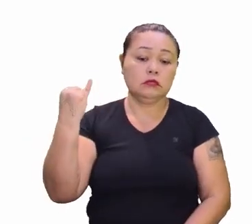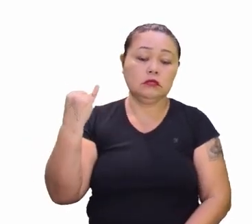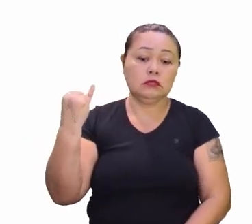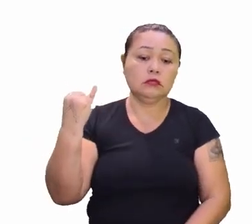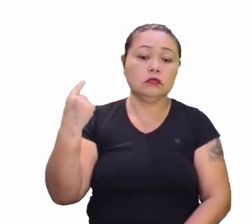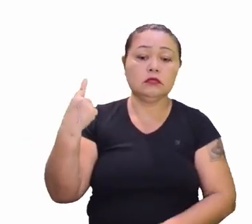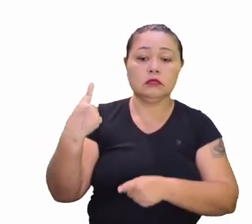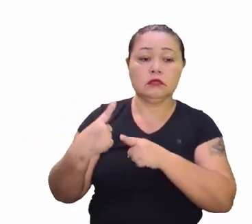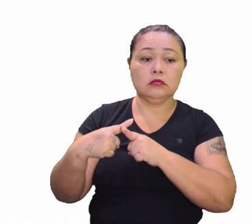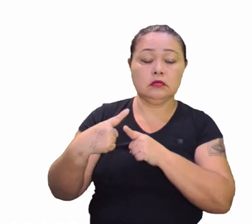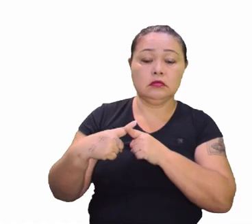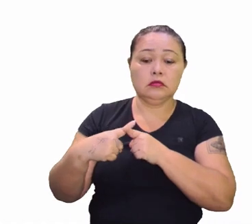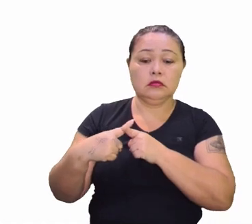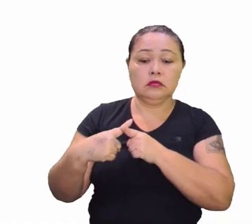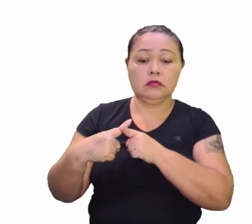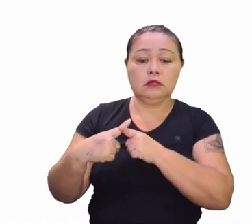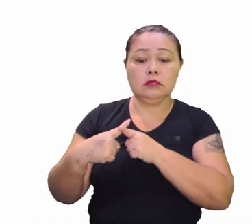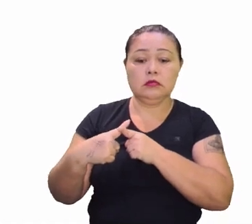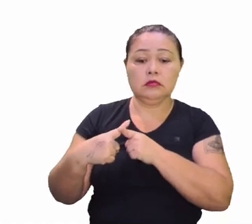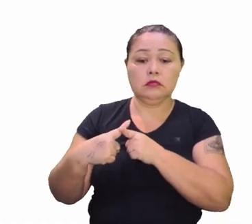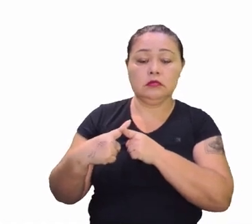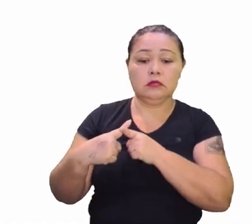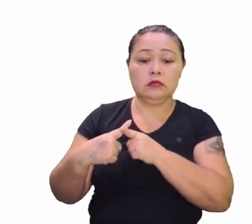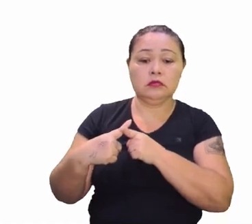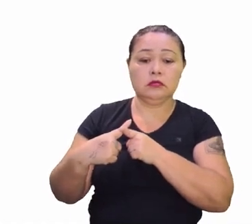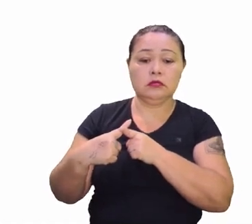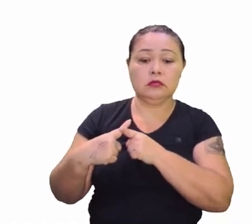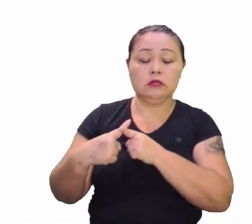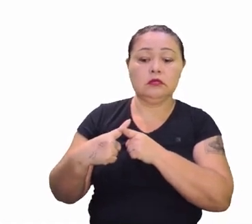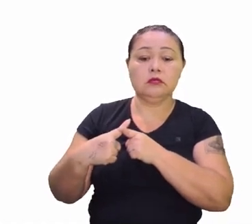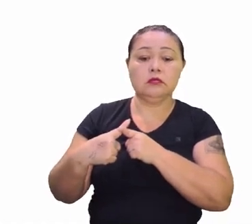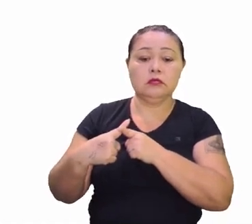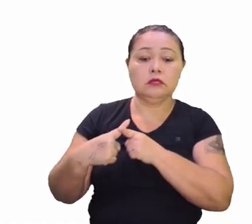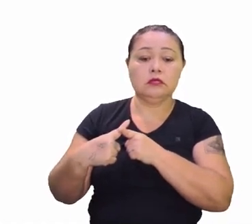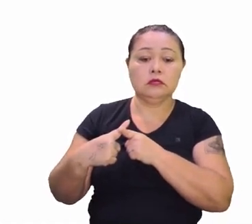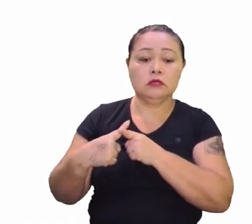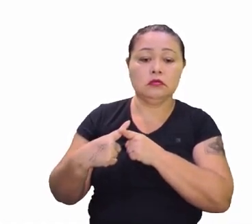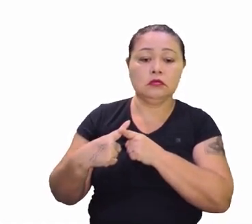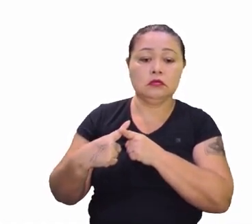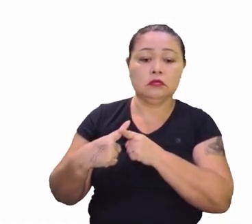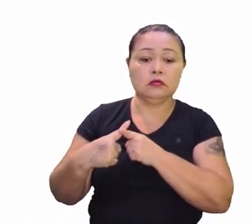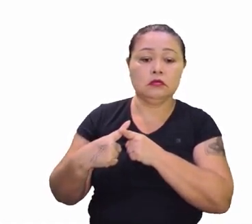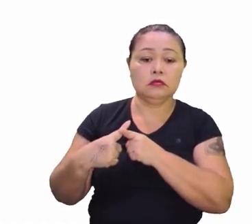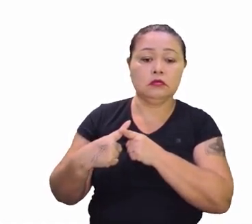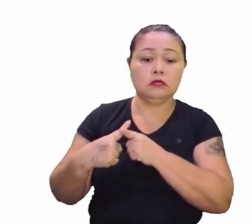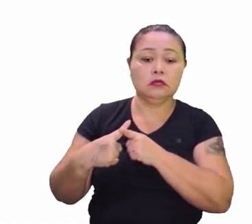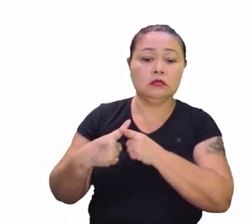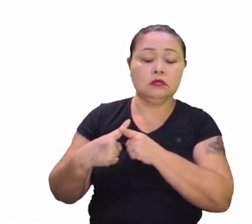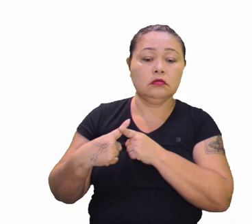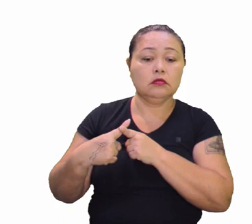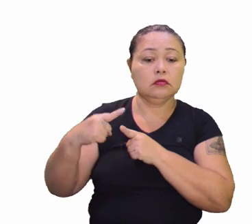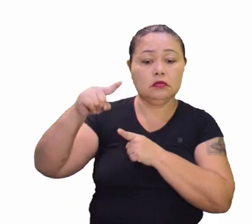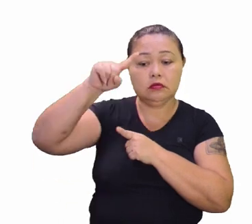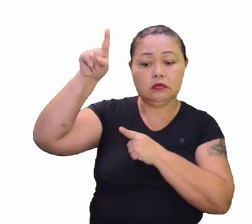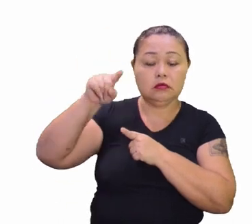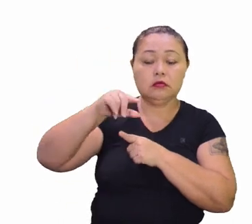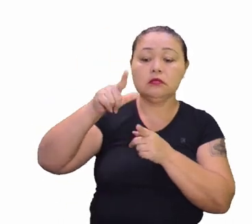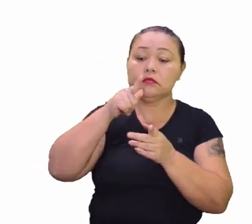aí. Por que ela é importante, professor Jorge? Peraí, vamos lá. Bacia do Rio Jamari. Jamari. Estou grifando ela aqui, ó.